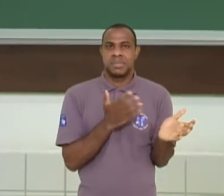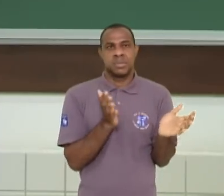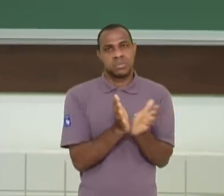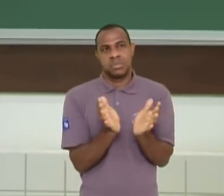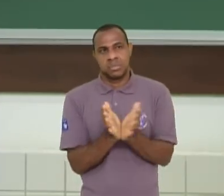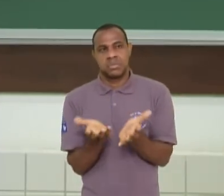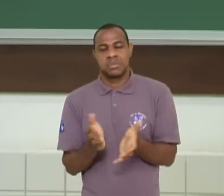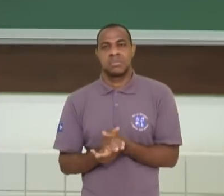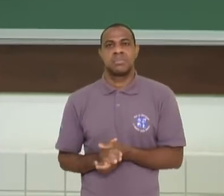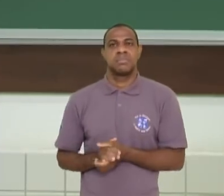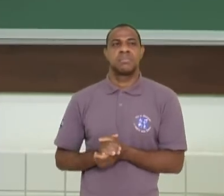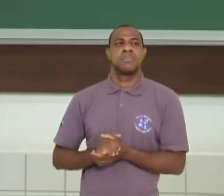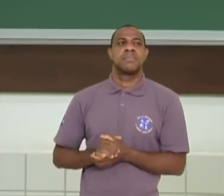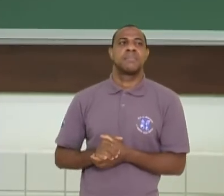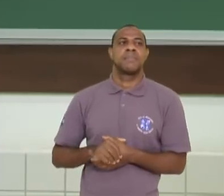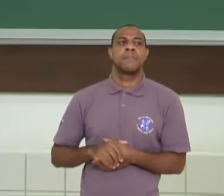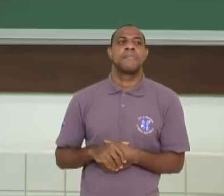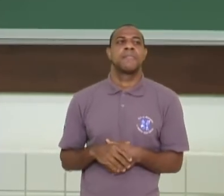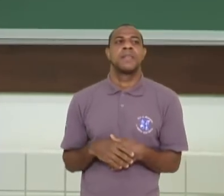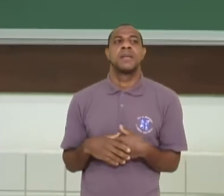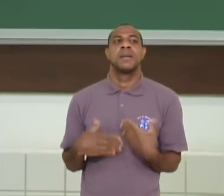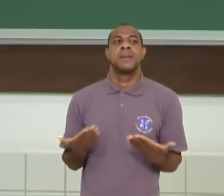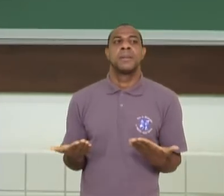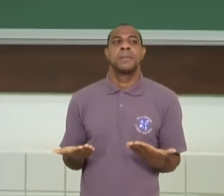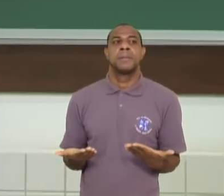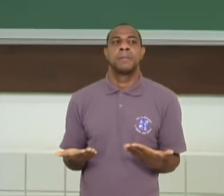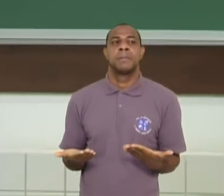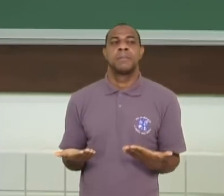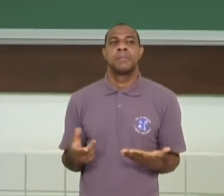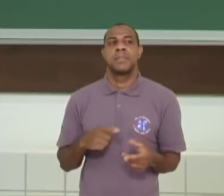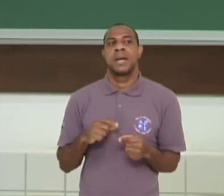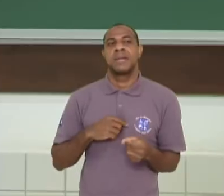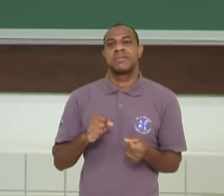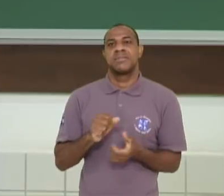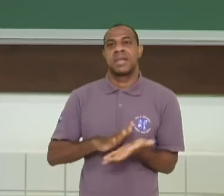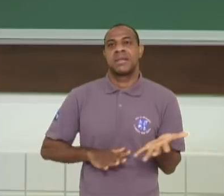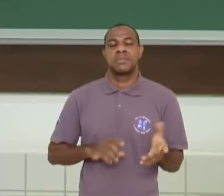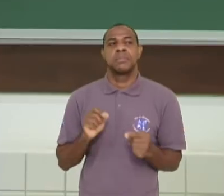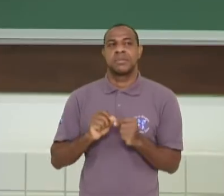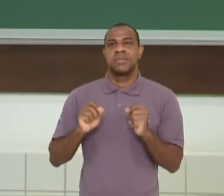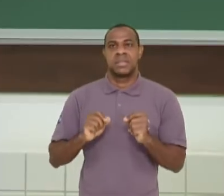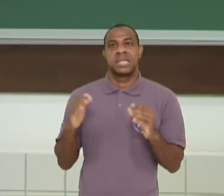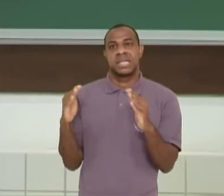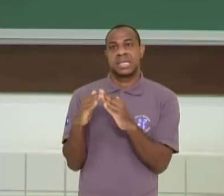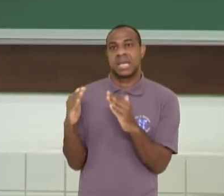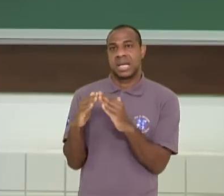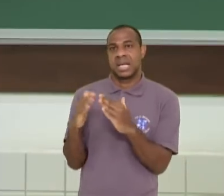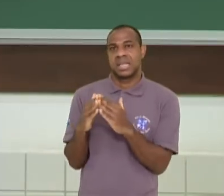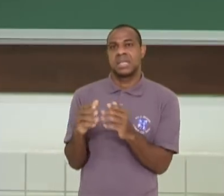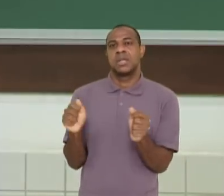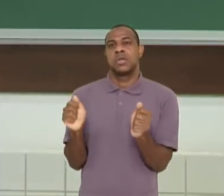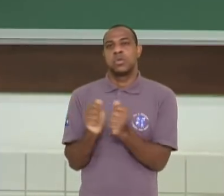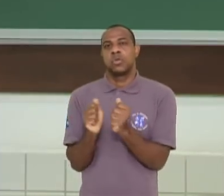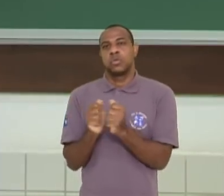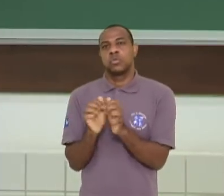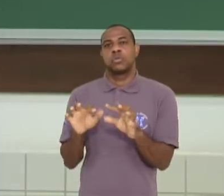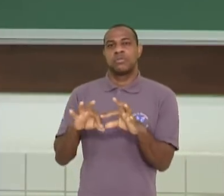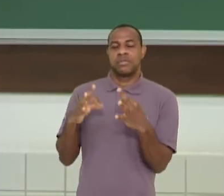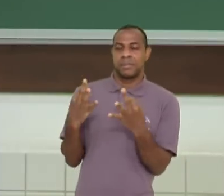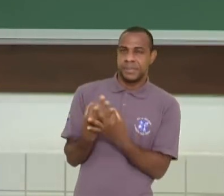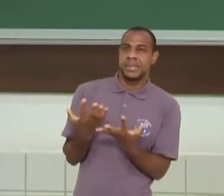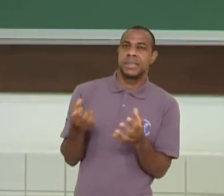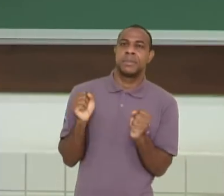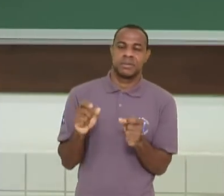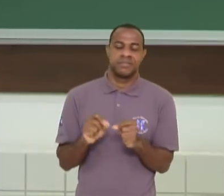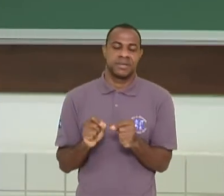escolar, não estamos convivendo com nossos colegas, né? Mas essas atividades podem ser realizadas em casa, então chama seu pai, chama sua mãe, seu